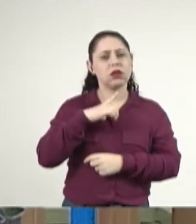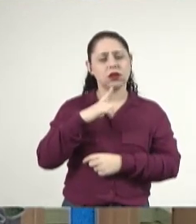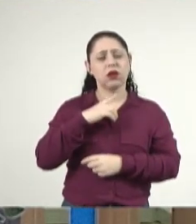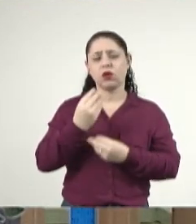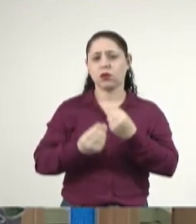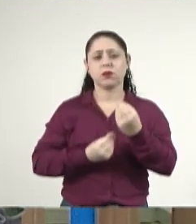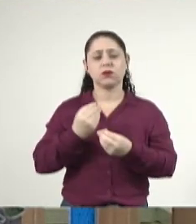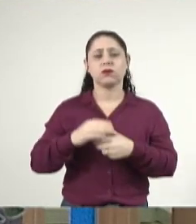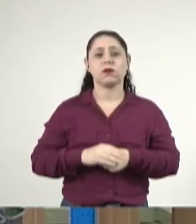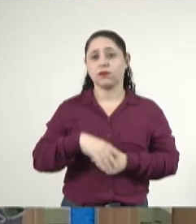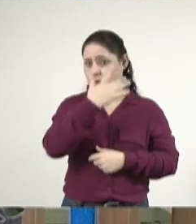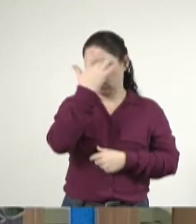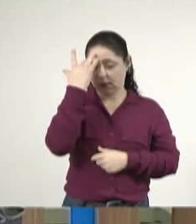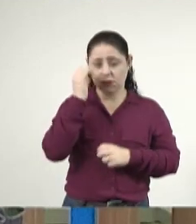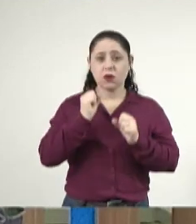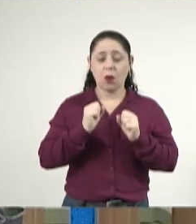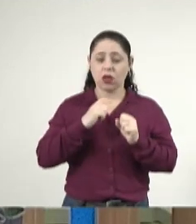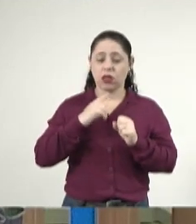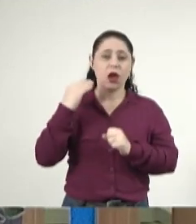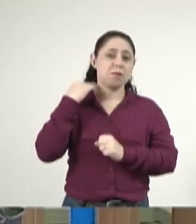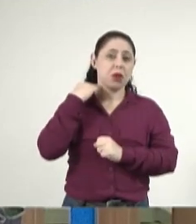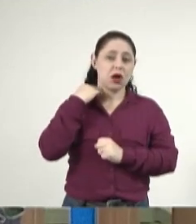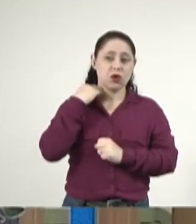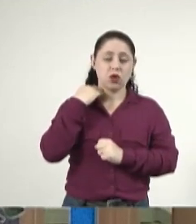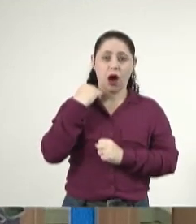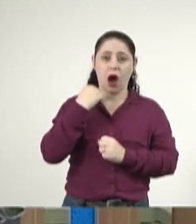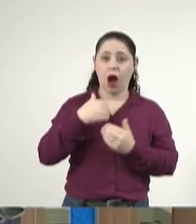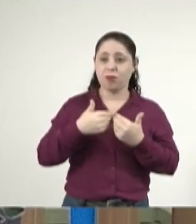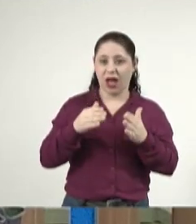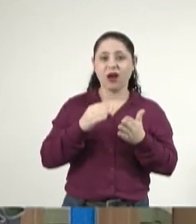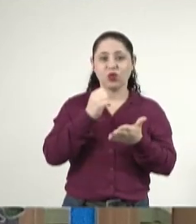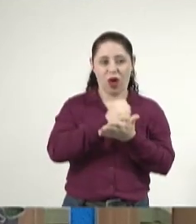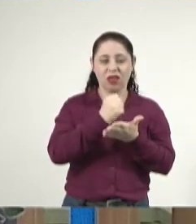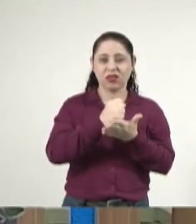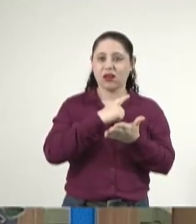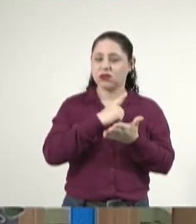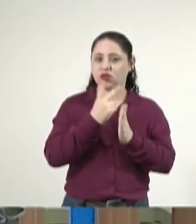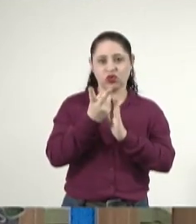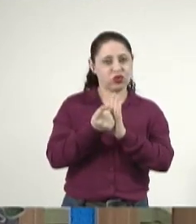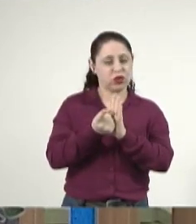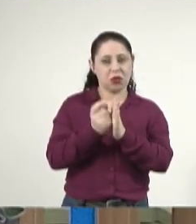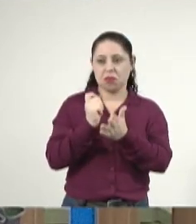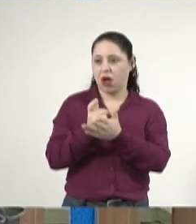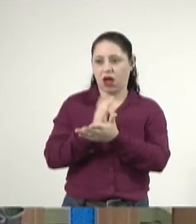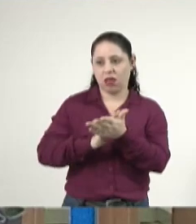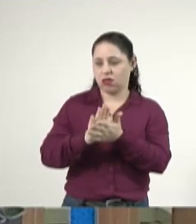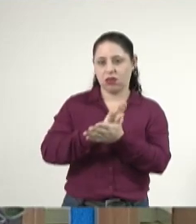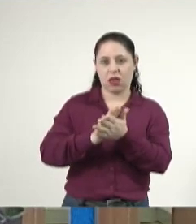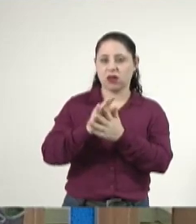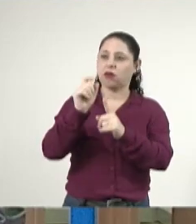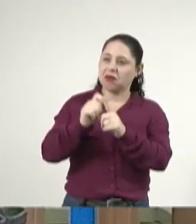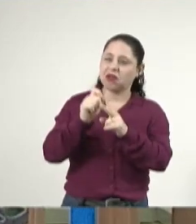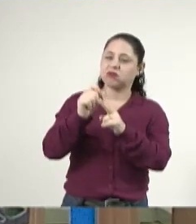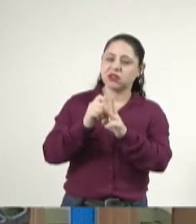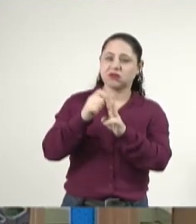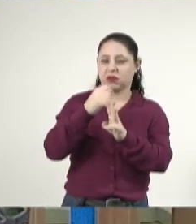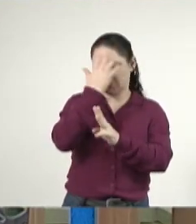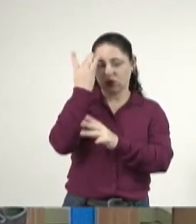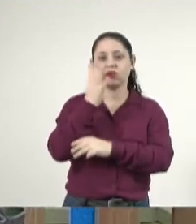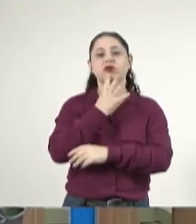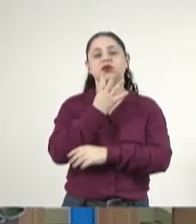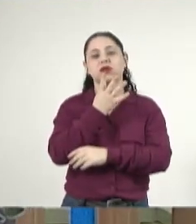possibilidade da pessoa poder ter uma conta naquele banco sem que isso não custe nada com relação à manutenção da conta, como muita gente